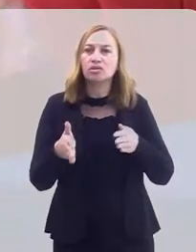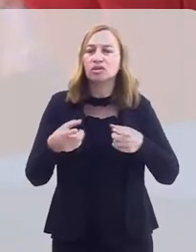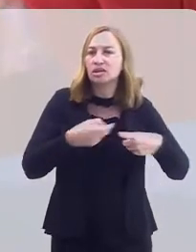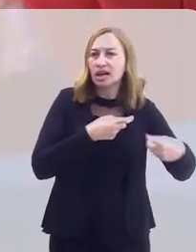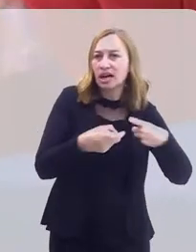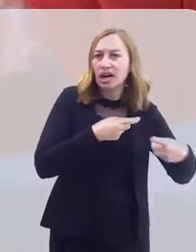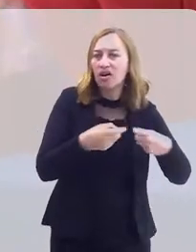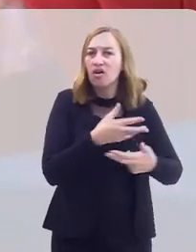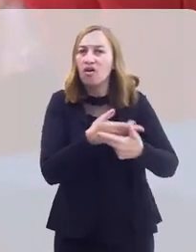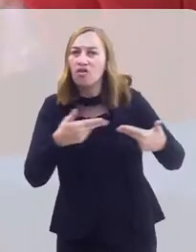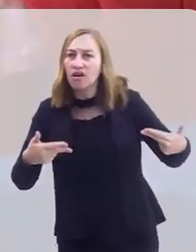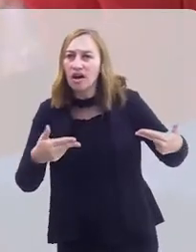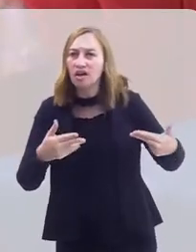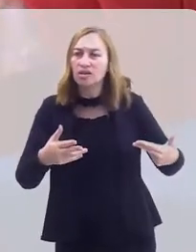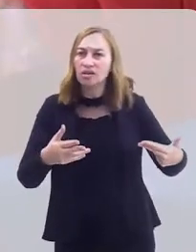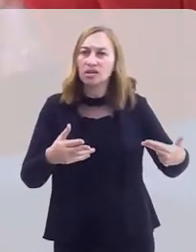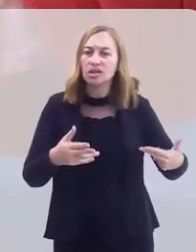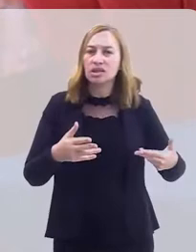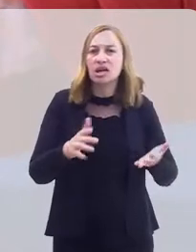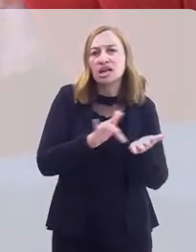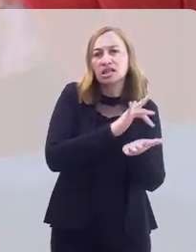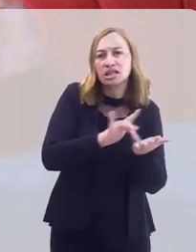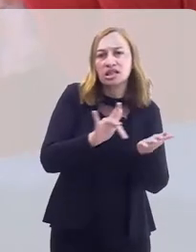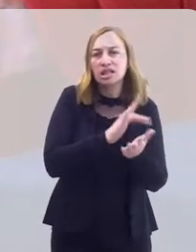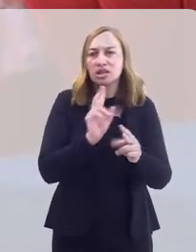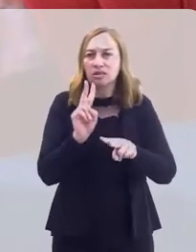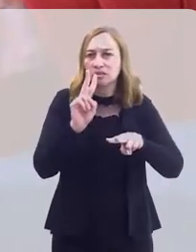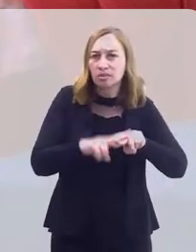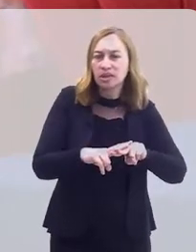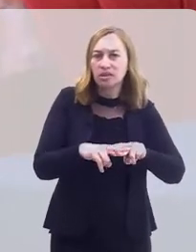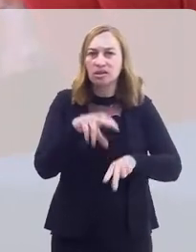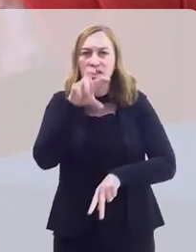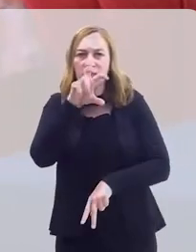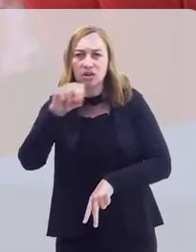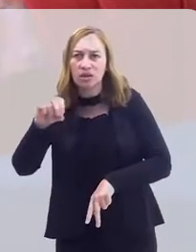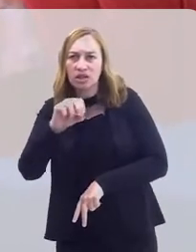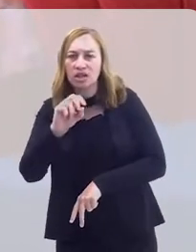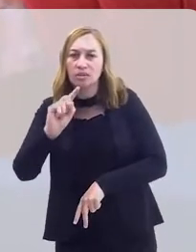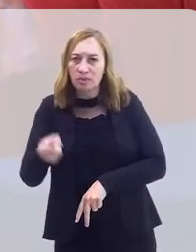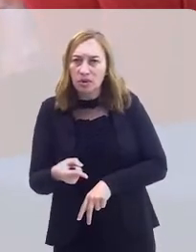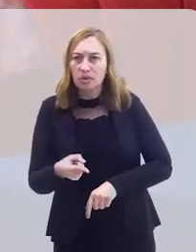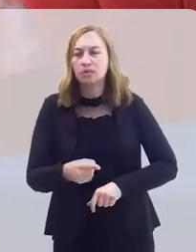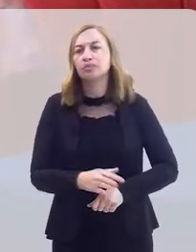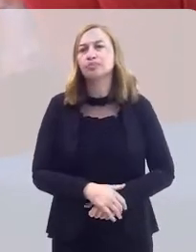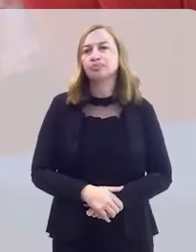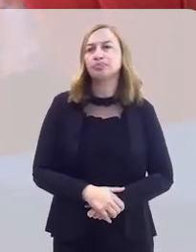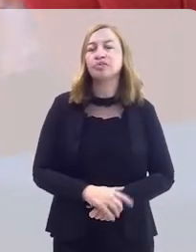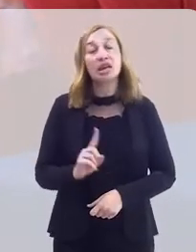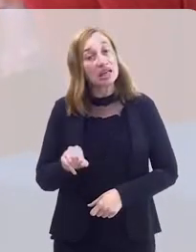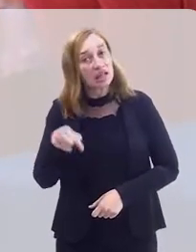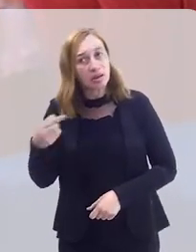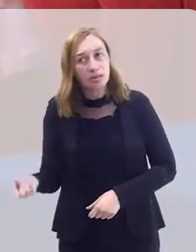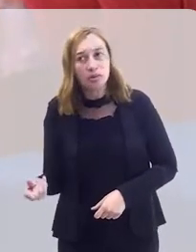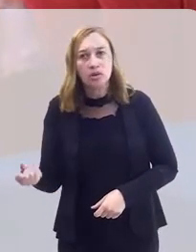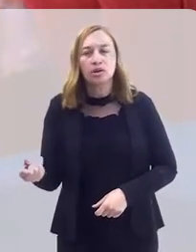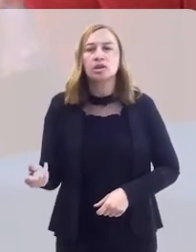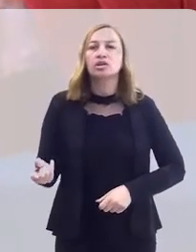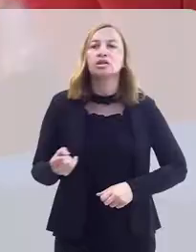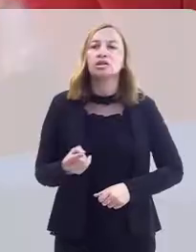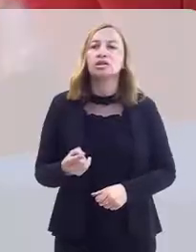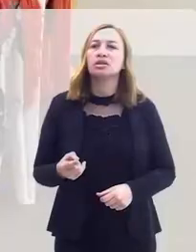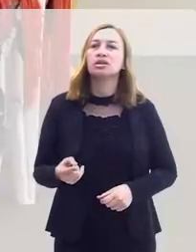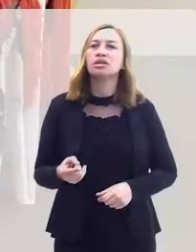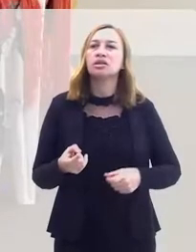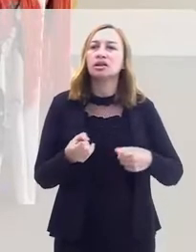muitos ciganos foram aprisionados, né, cerca de 50 mil ciganos pelos muçulmanos. E depois da guerra,